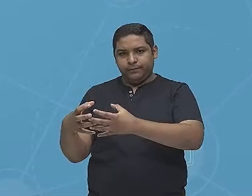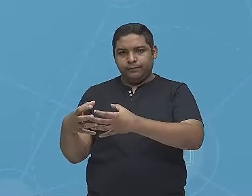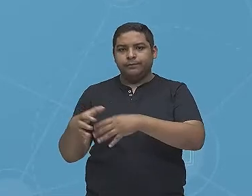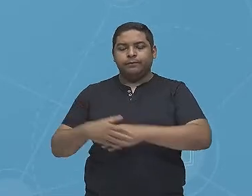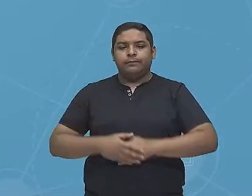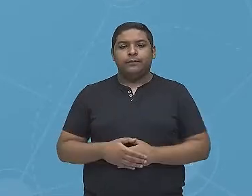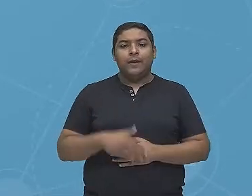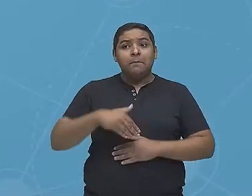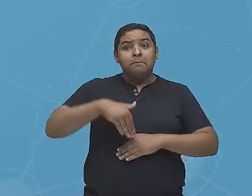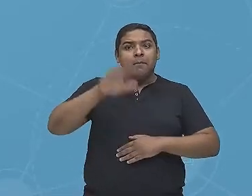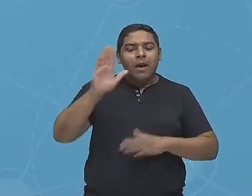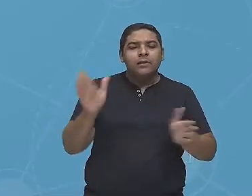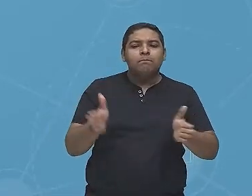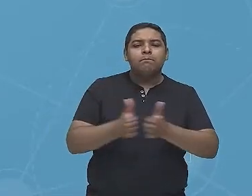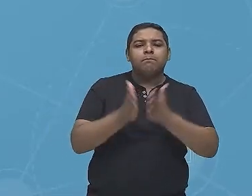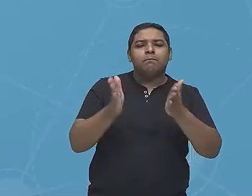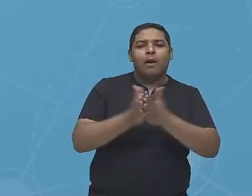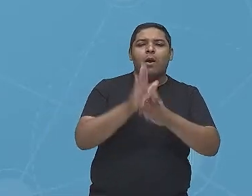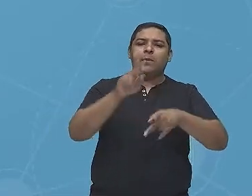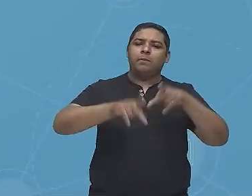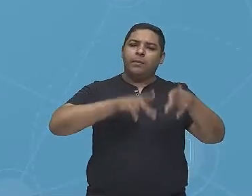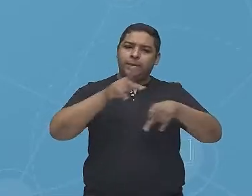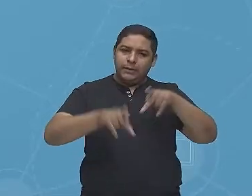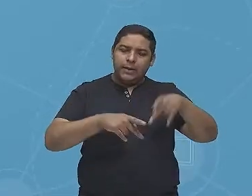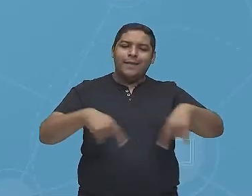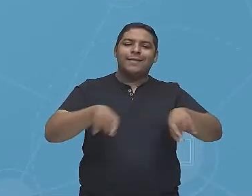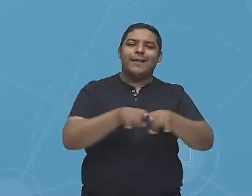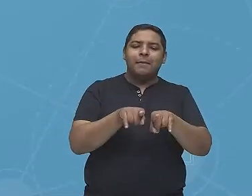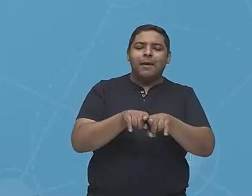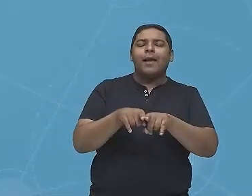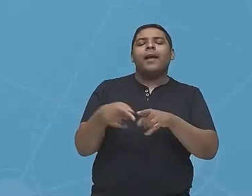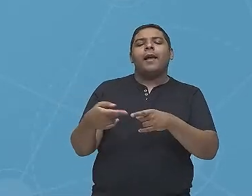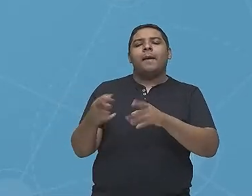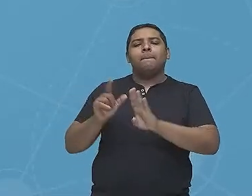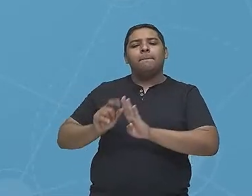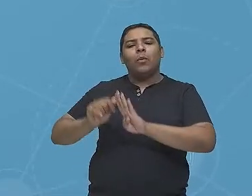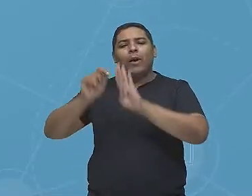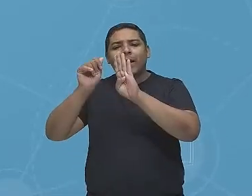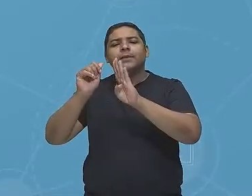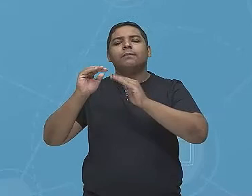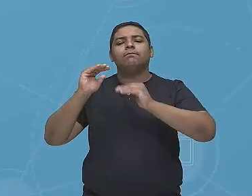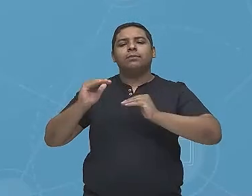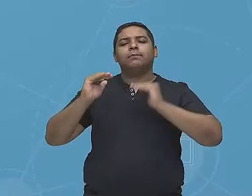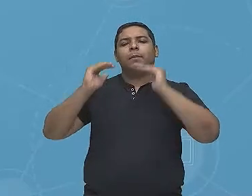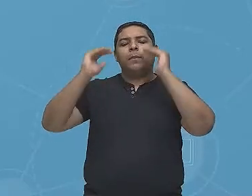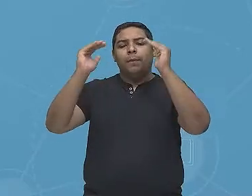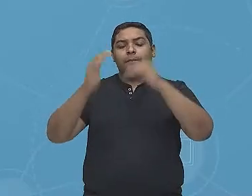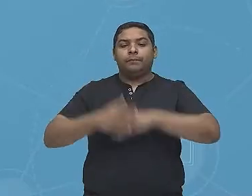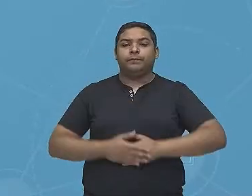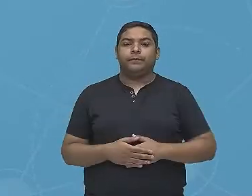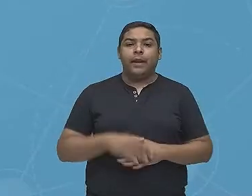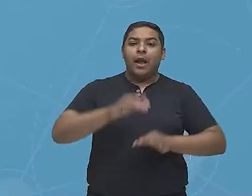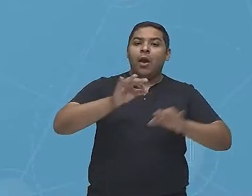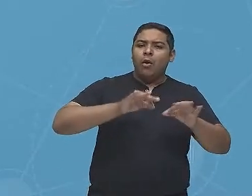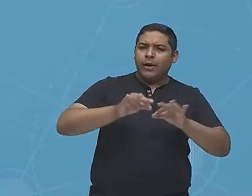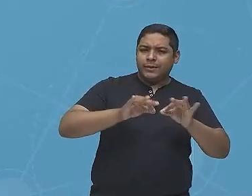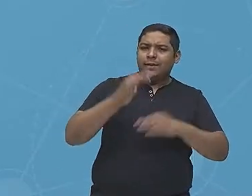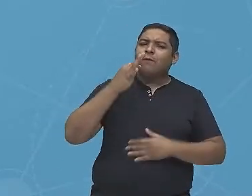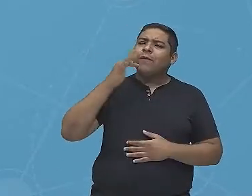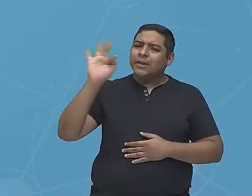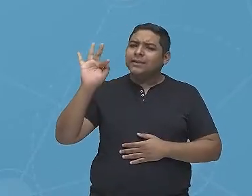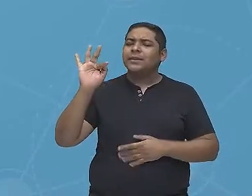mais pobre da população, também ali a burguesia, que era uma classe em ascensão. E aí essa organização francesa da